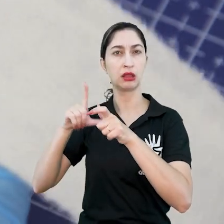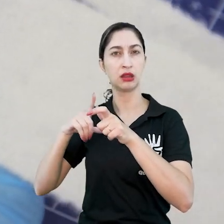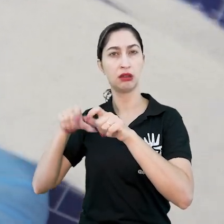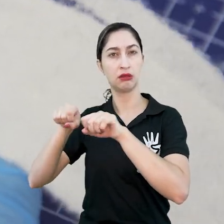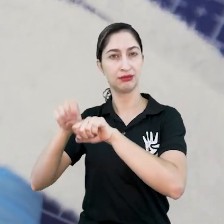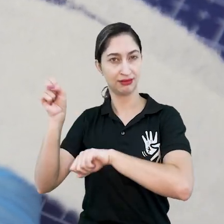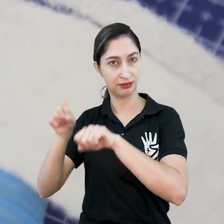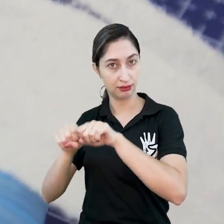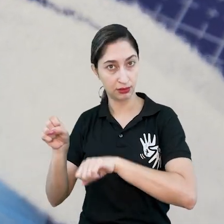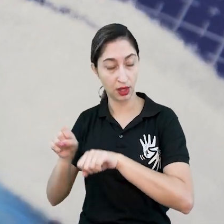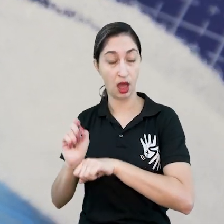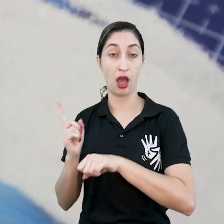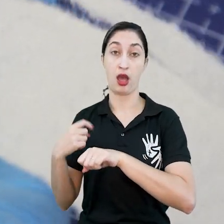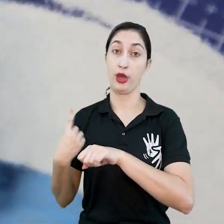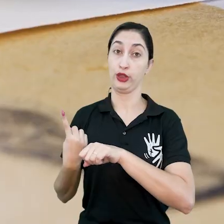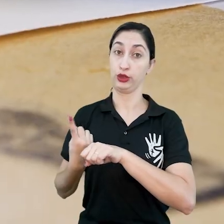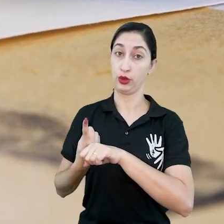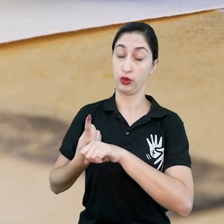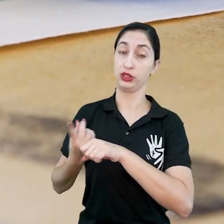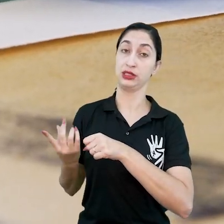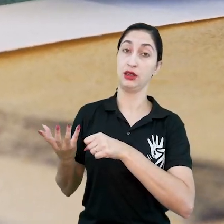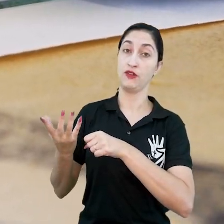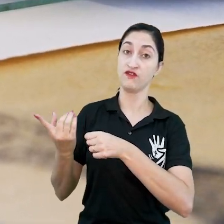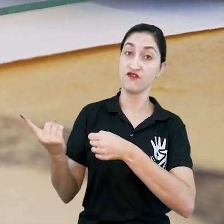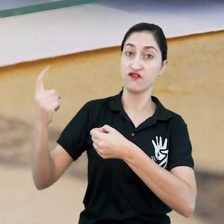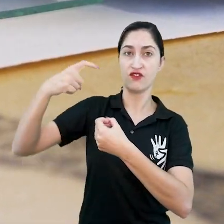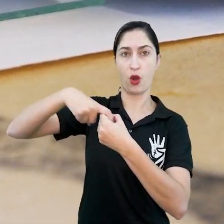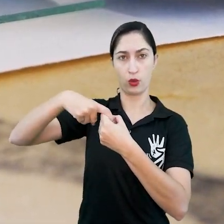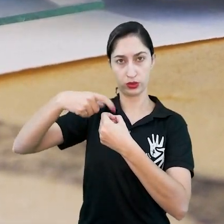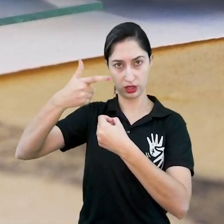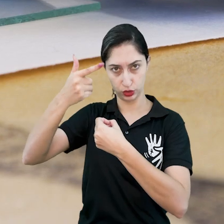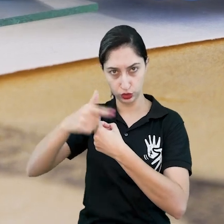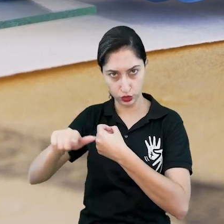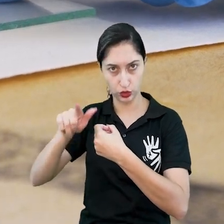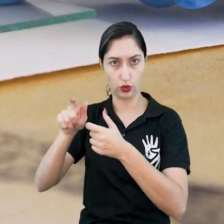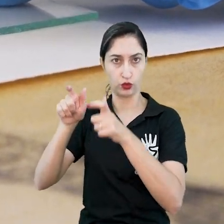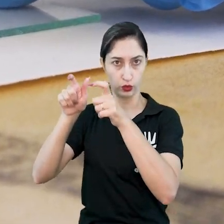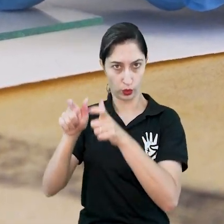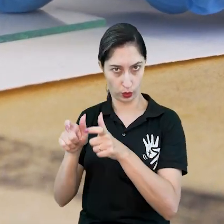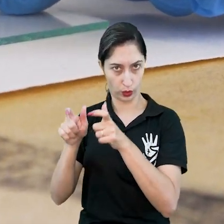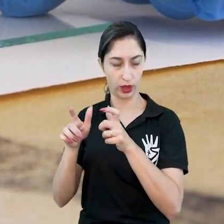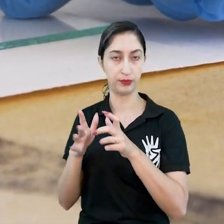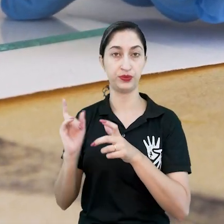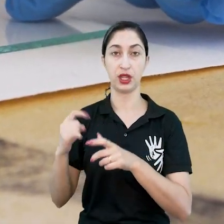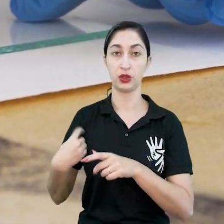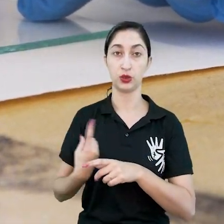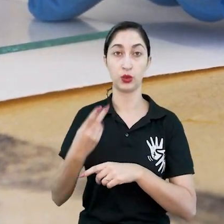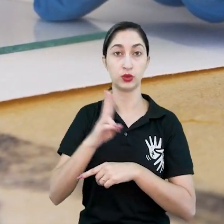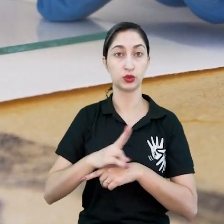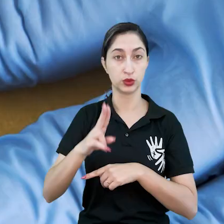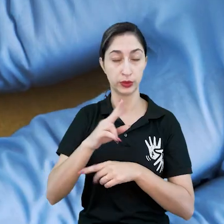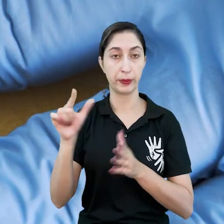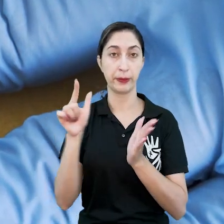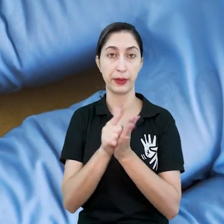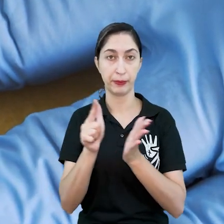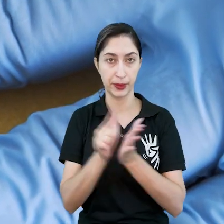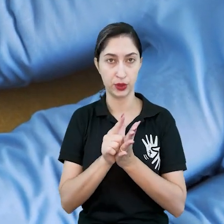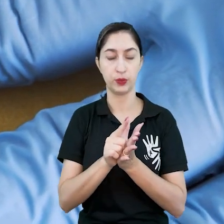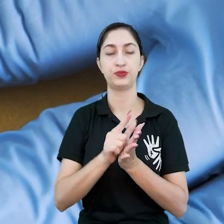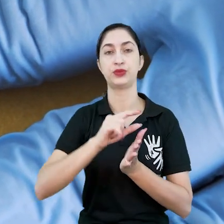rompidas, a gente entra com material para voltar, para aderir novamente essas partes. A gente usou o papel